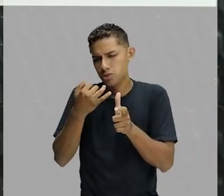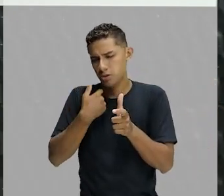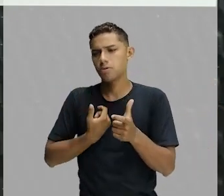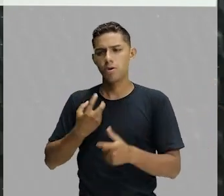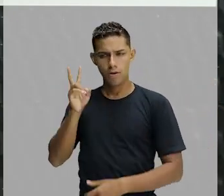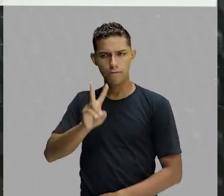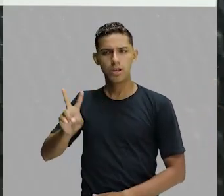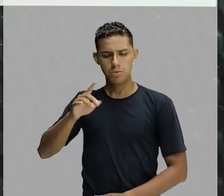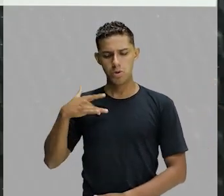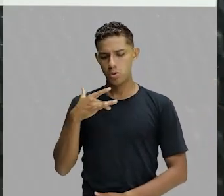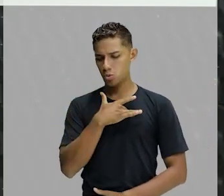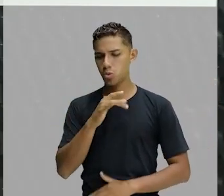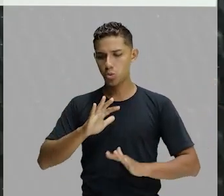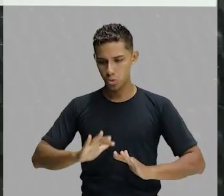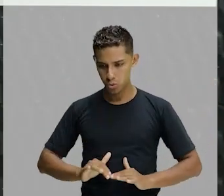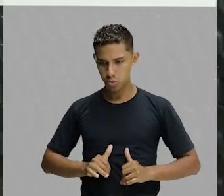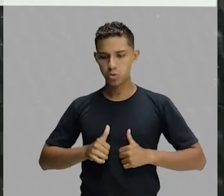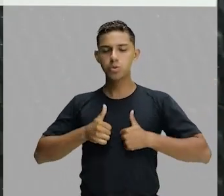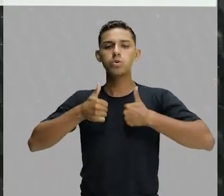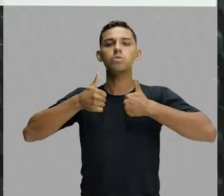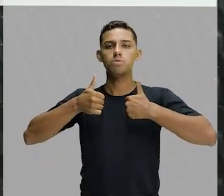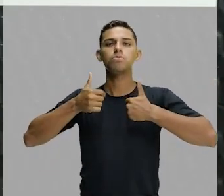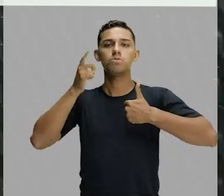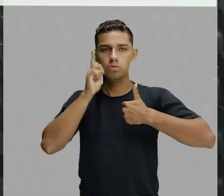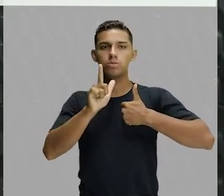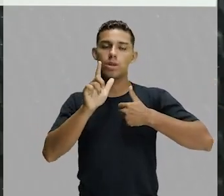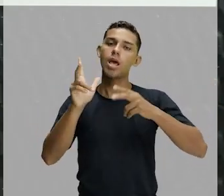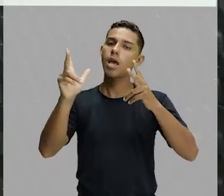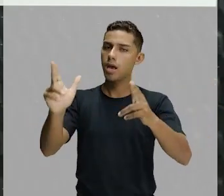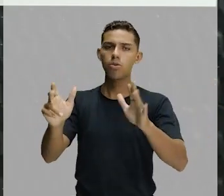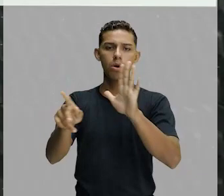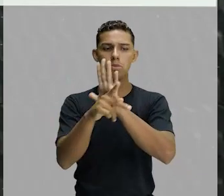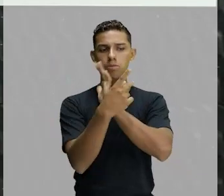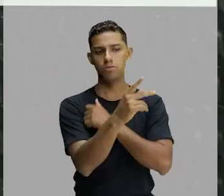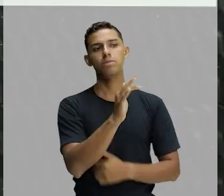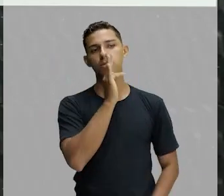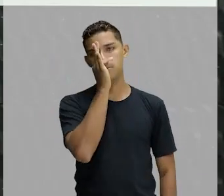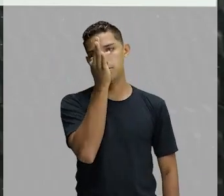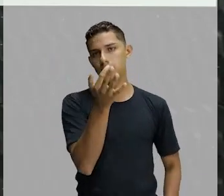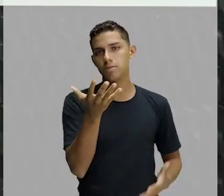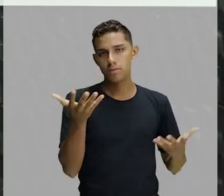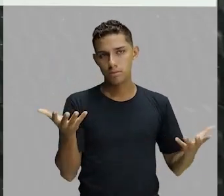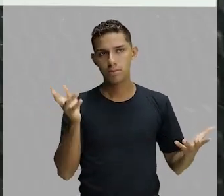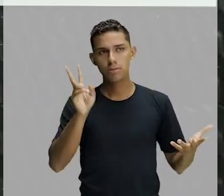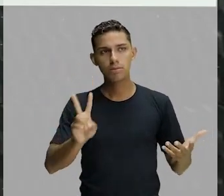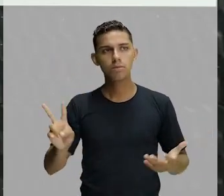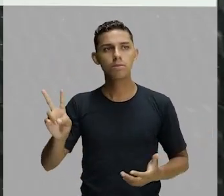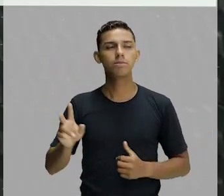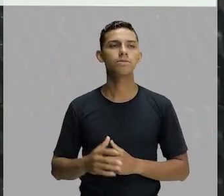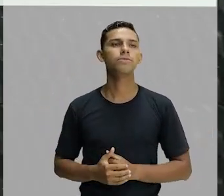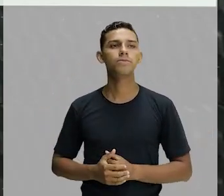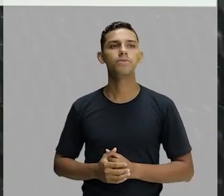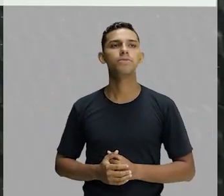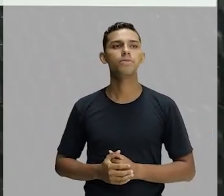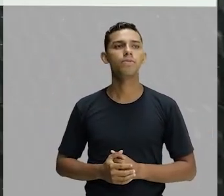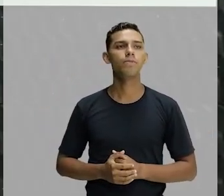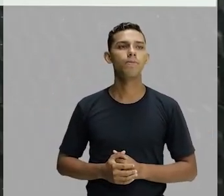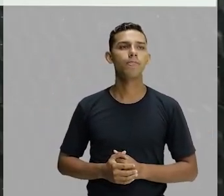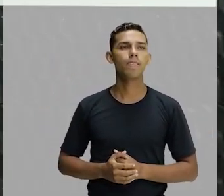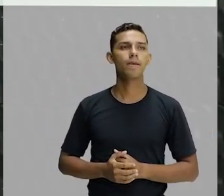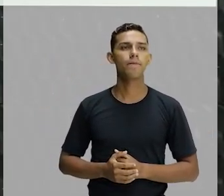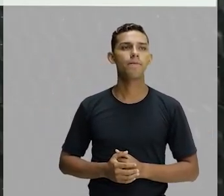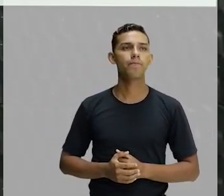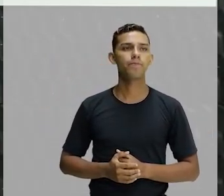coisa funciona para as plantas, ok? Então, o boro é um exemplo de um micronutriente,